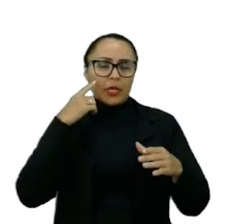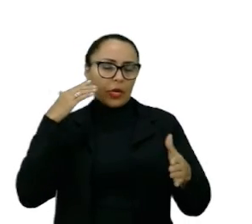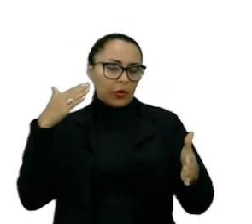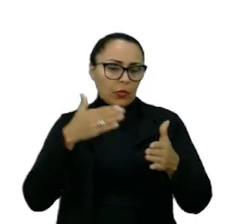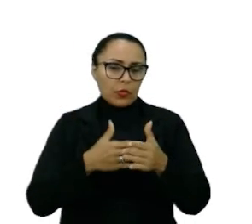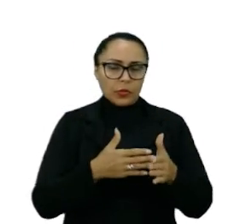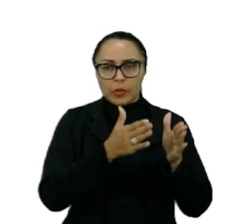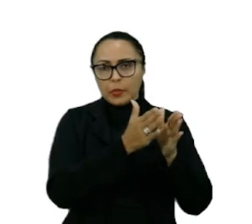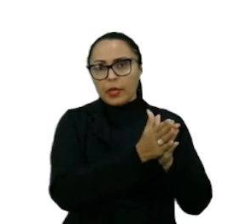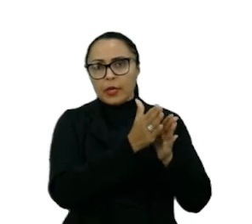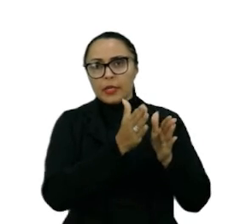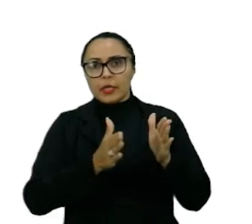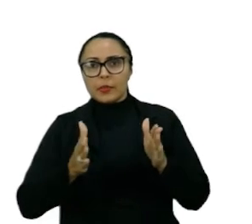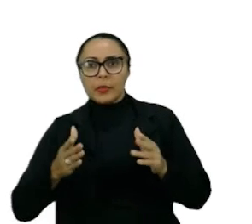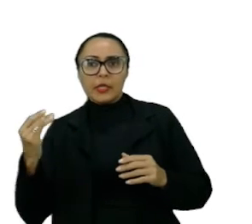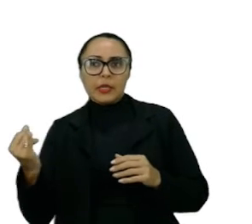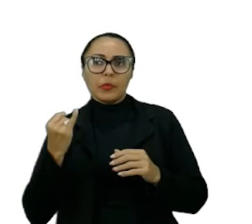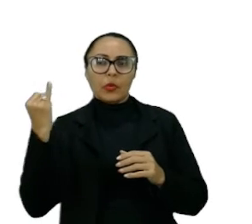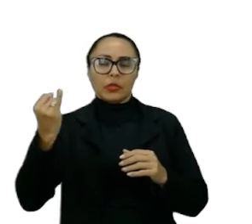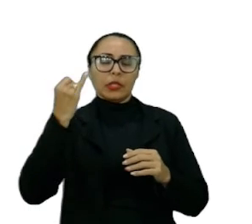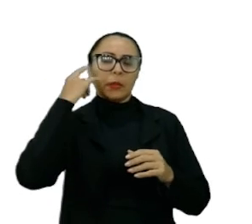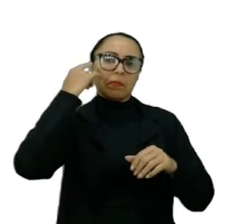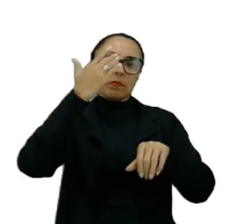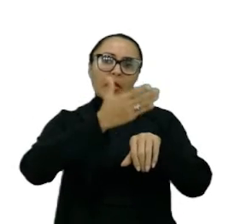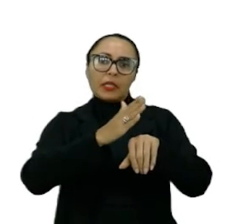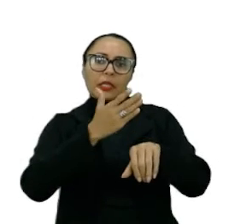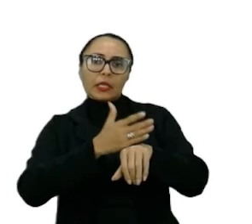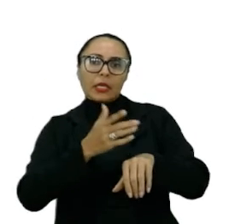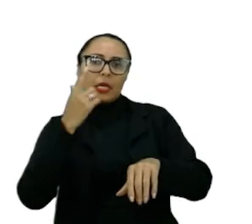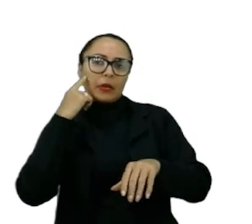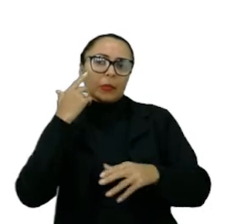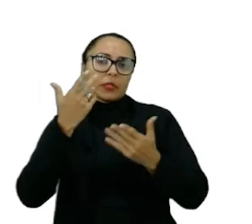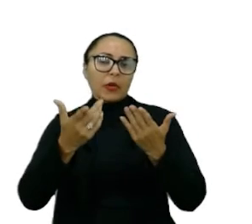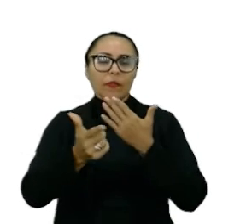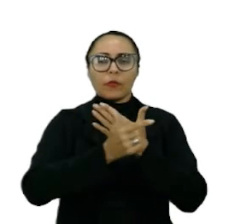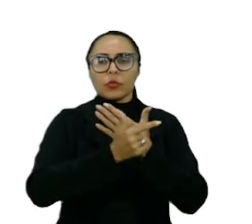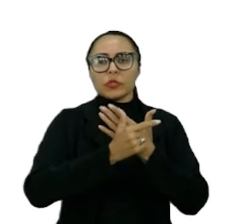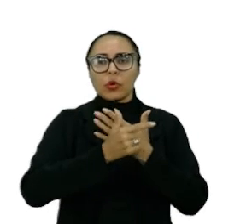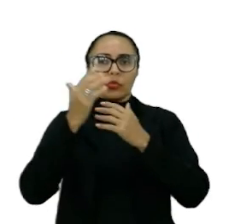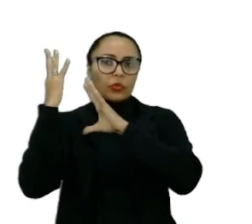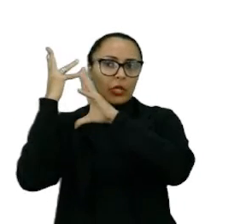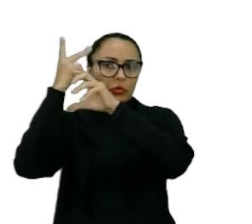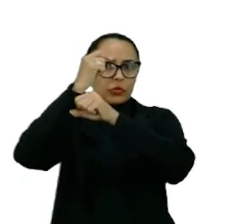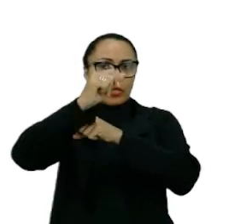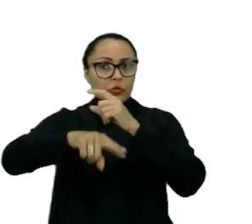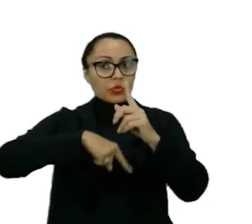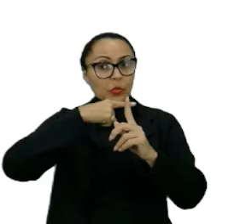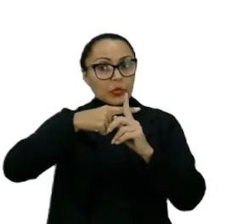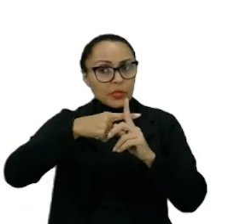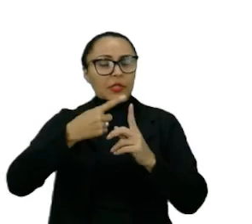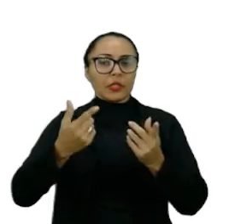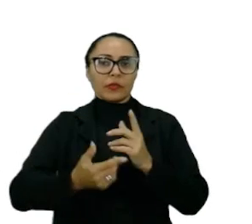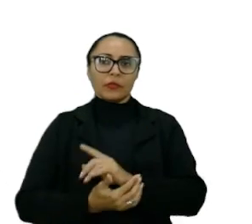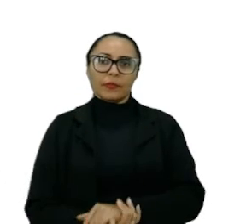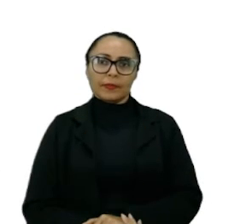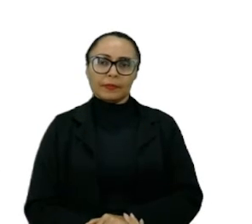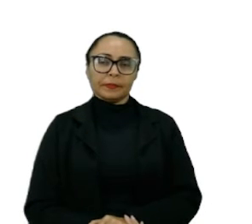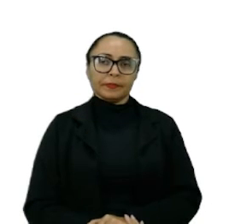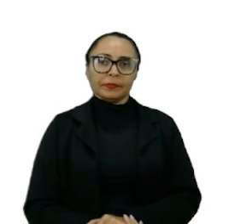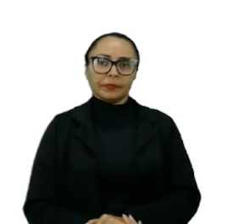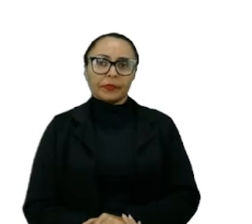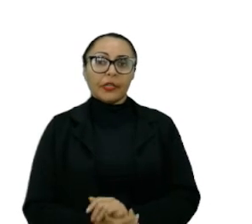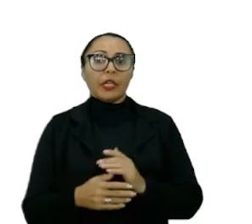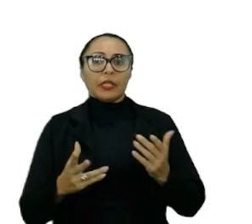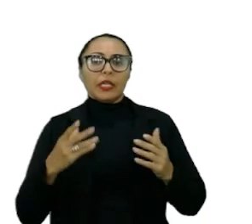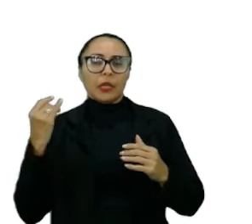faz necessário colocar em prática as ações em função dos resultados positivos. Aqui é importante